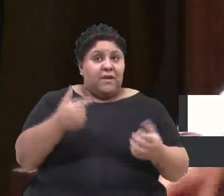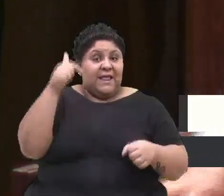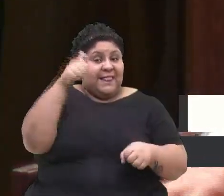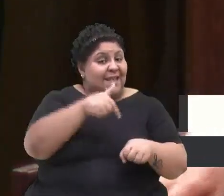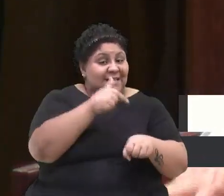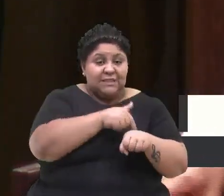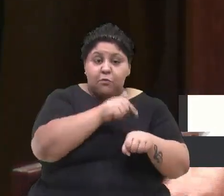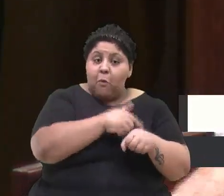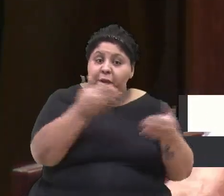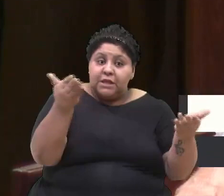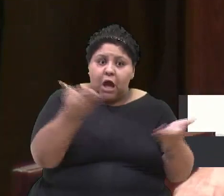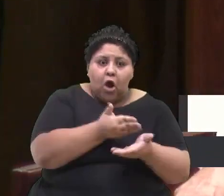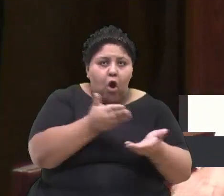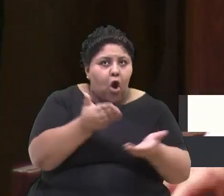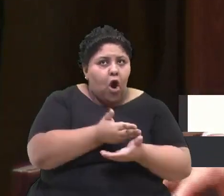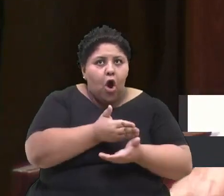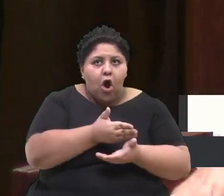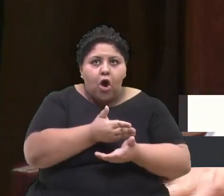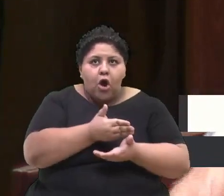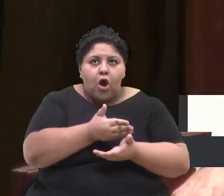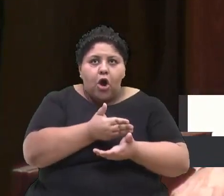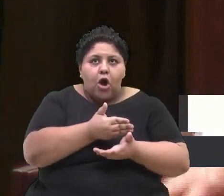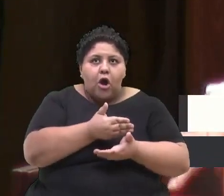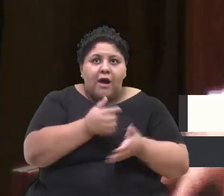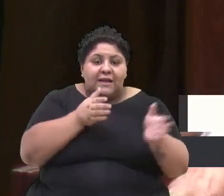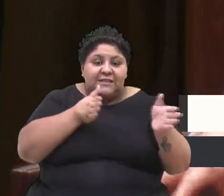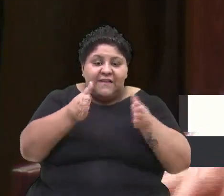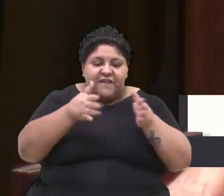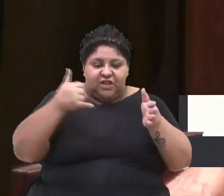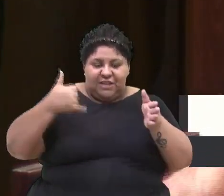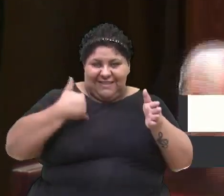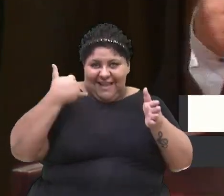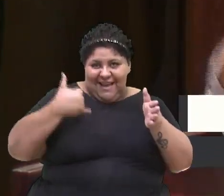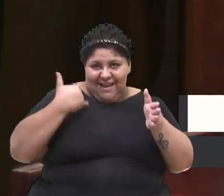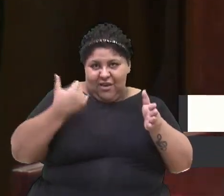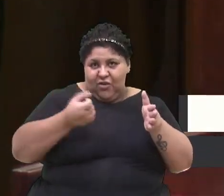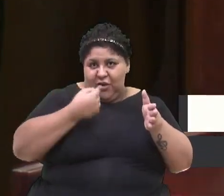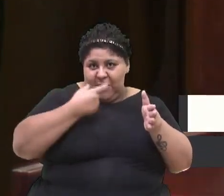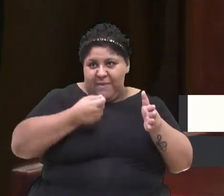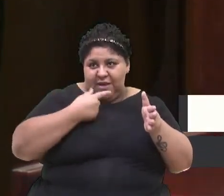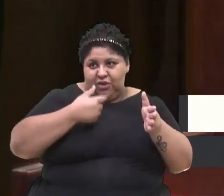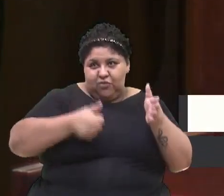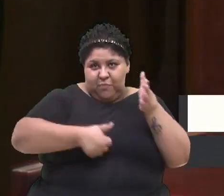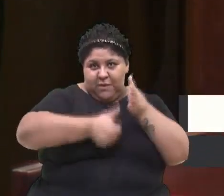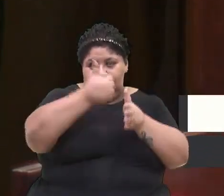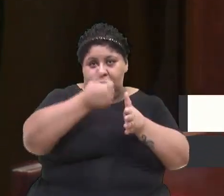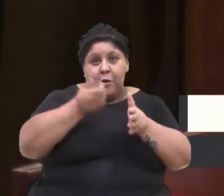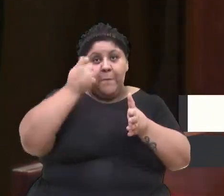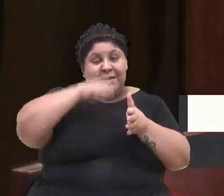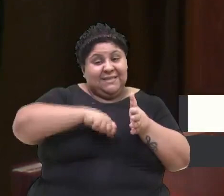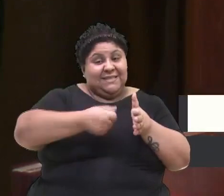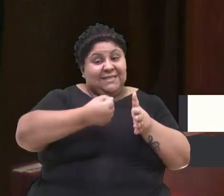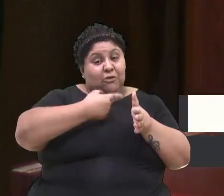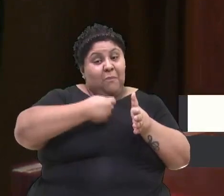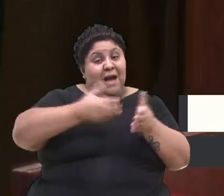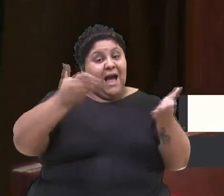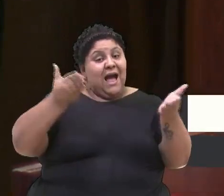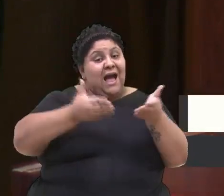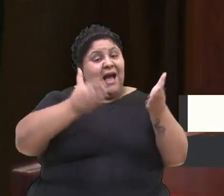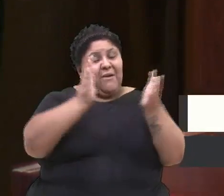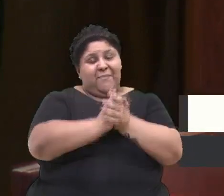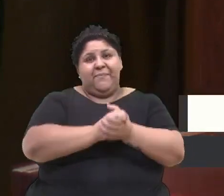né, nessa faixa etária que esse remédio faz efeito, ela precisa tomar agora. E aí, vejam, o processo